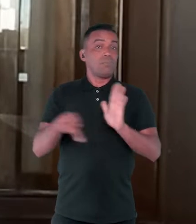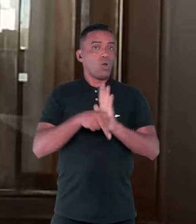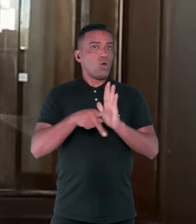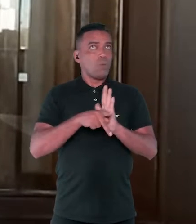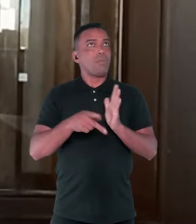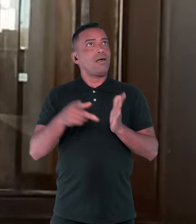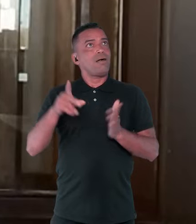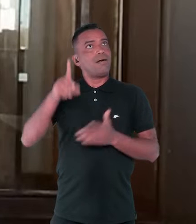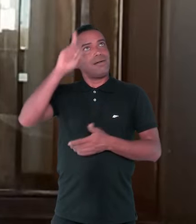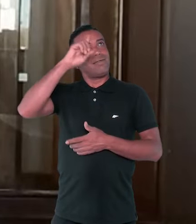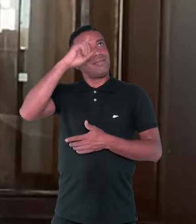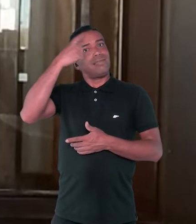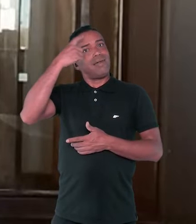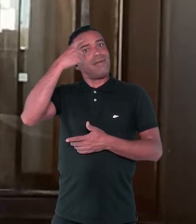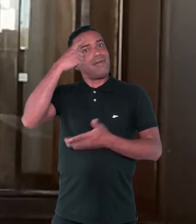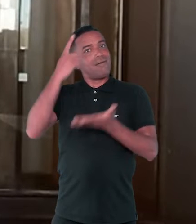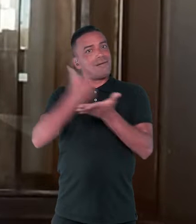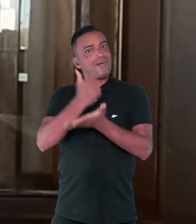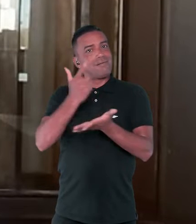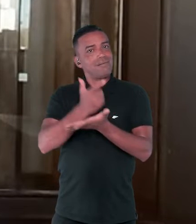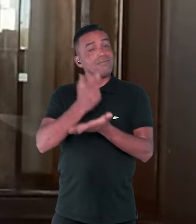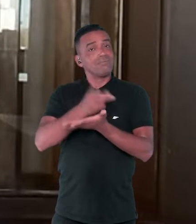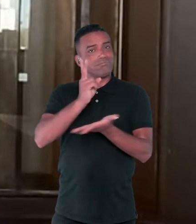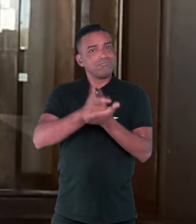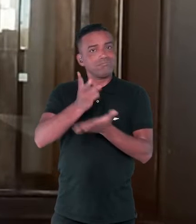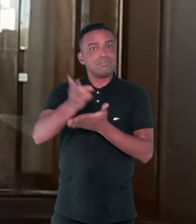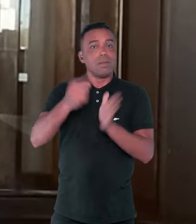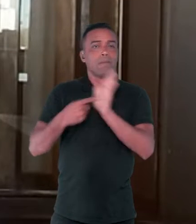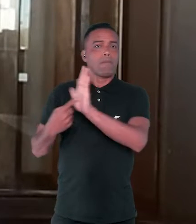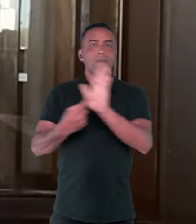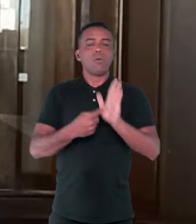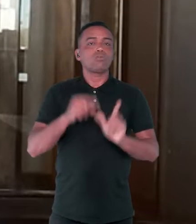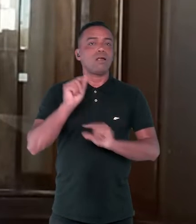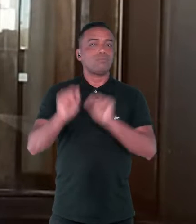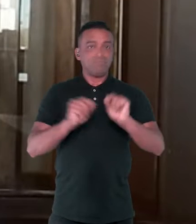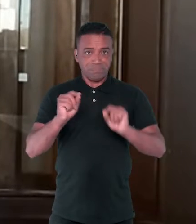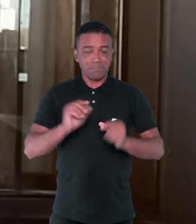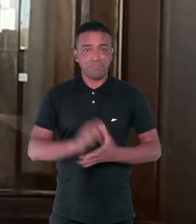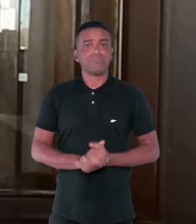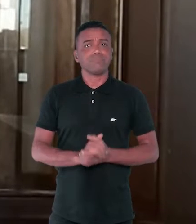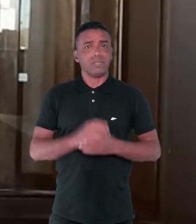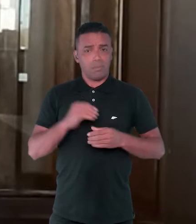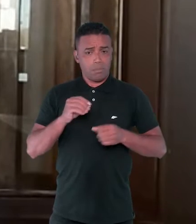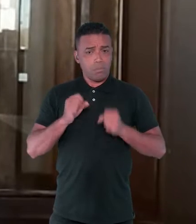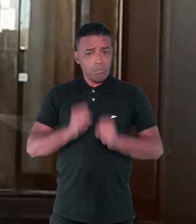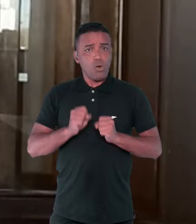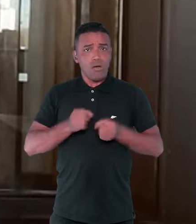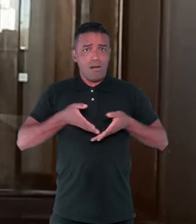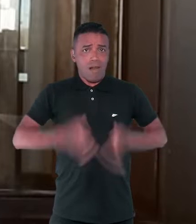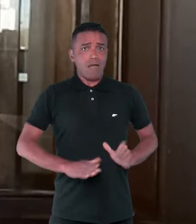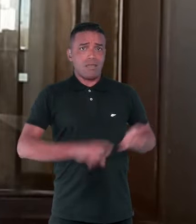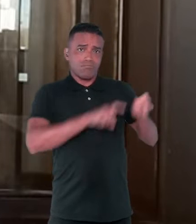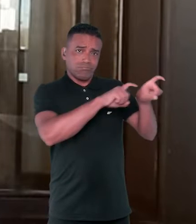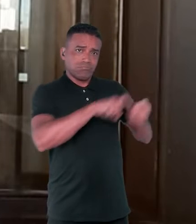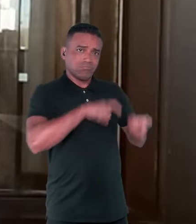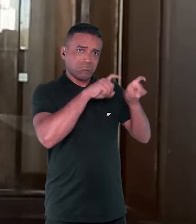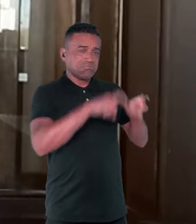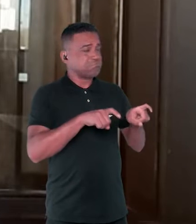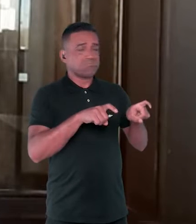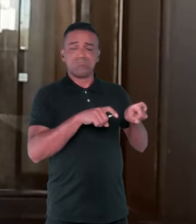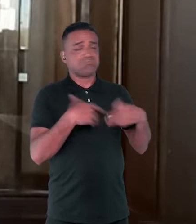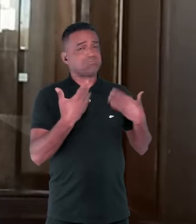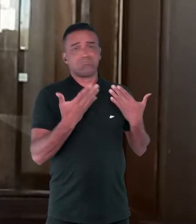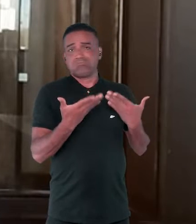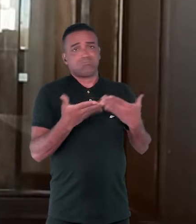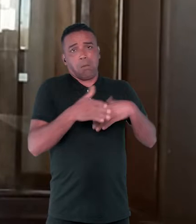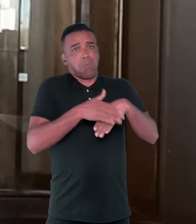livro, da minha prosa, sempre é essa: mostrar que você pode nascer na roça, sem grandes